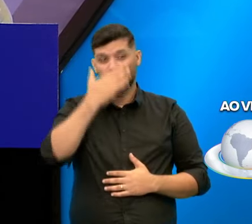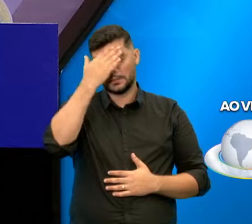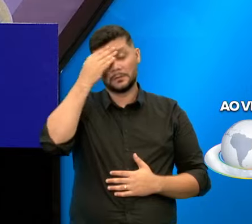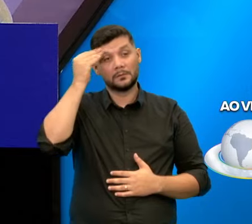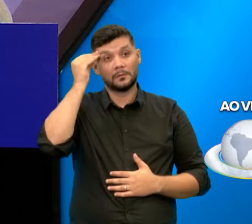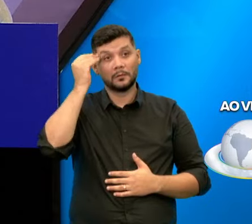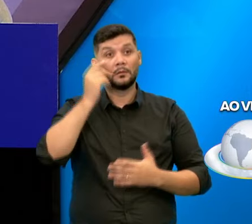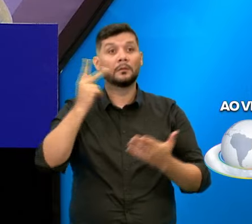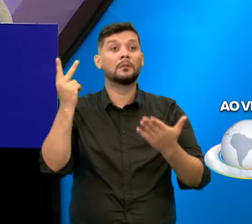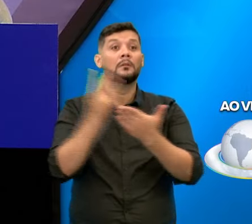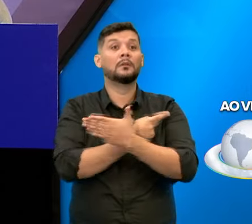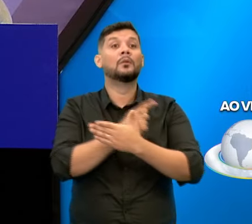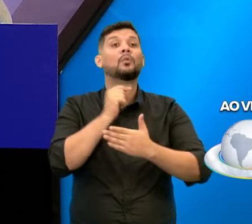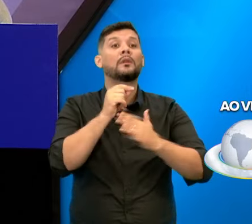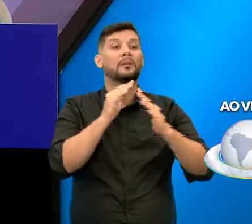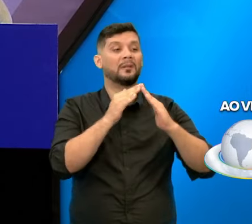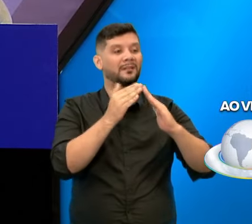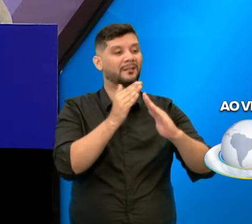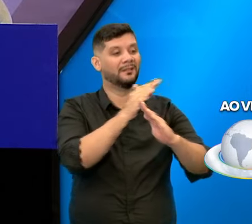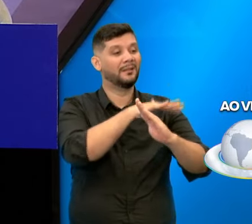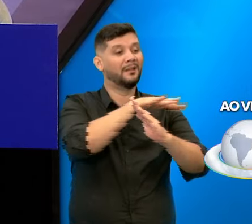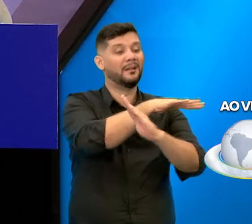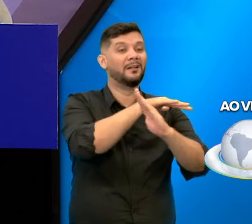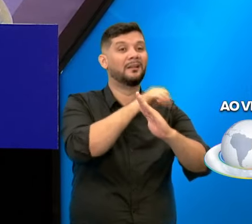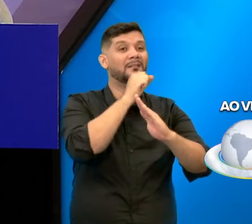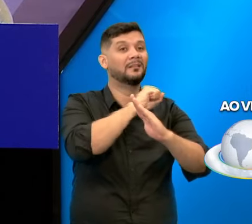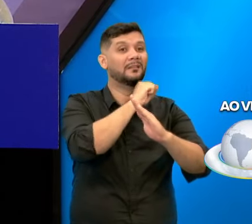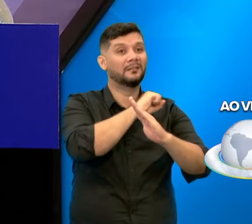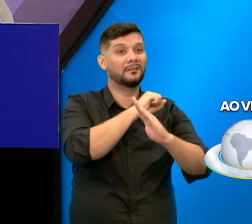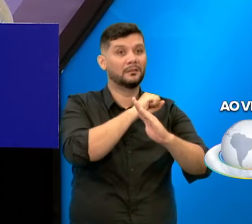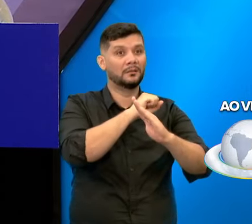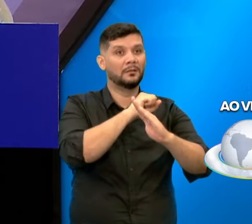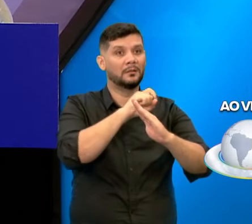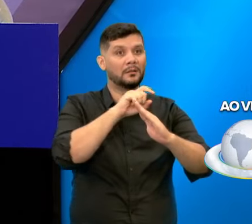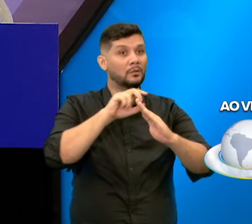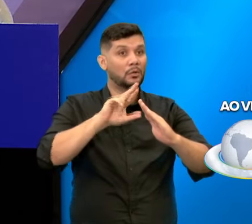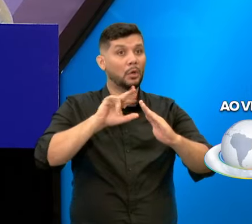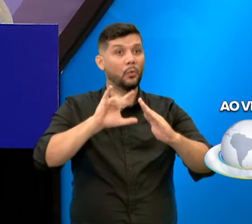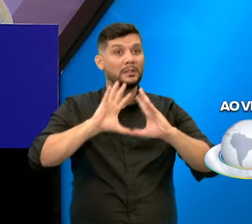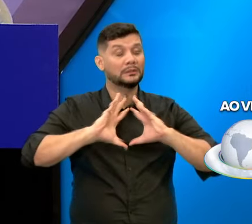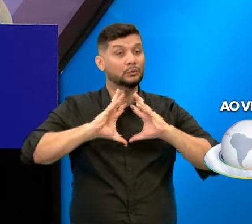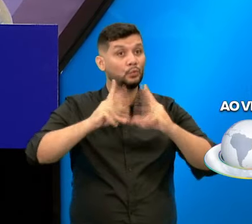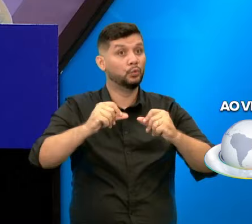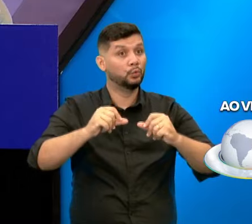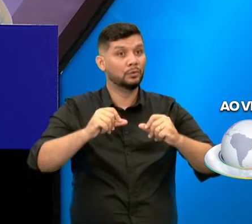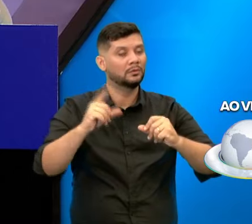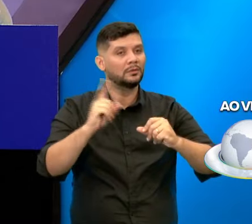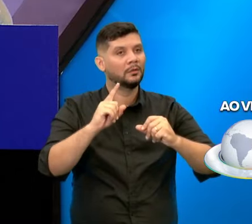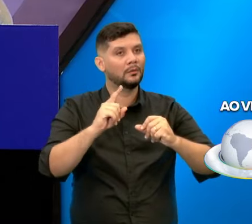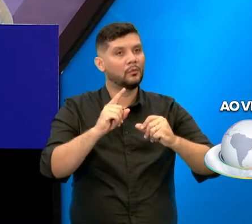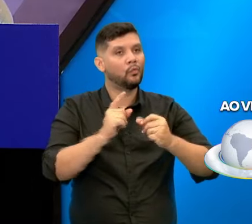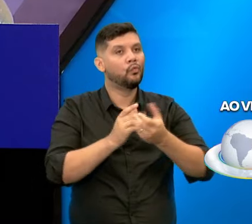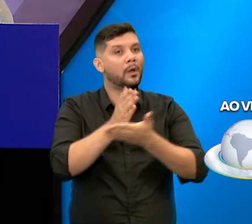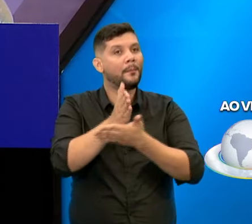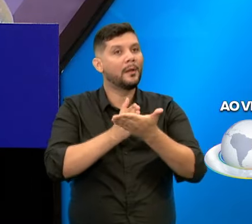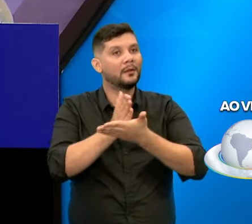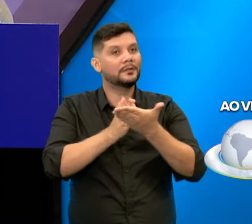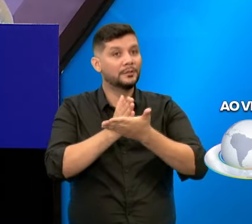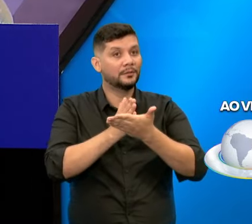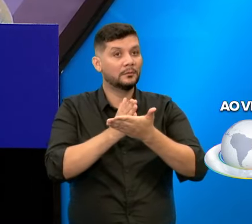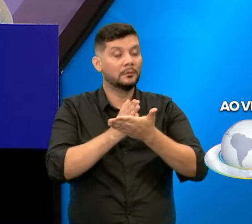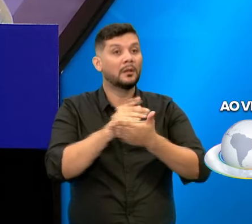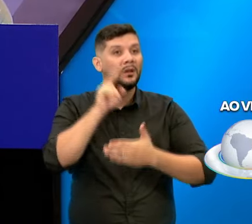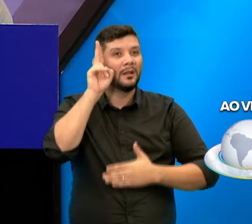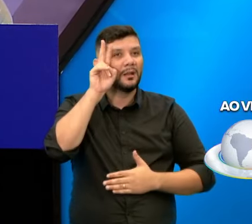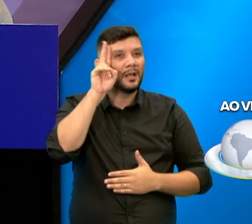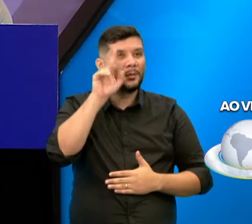ocorrido foi da parte antiga que não foi reformada. Nós não fizemos o frotinho de Messejana do zero. Nós construímos o Gonzaguinha do